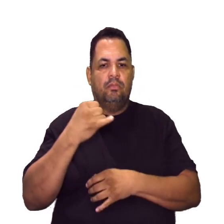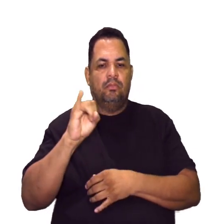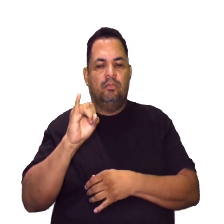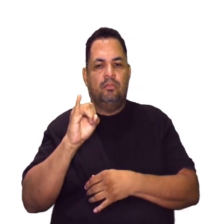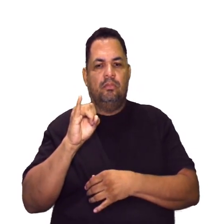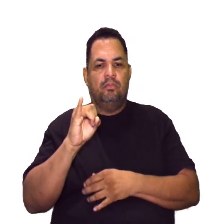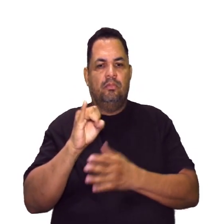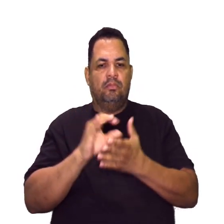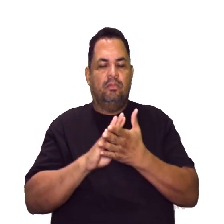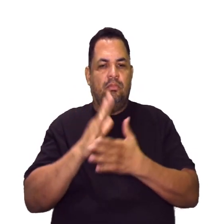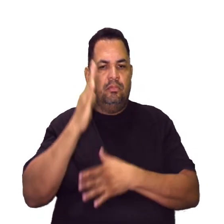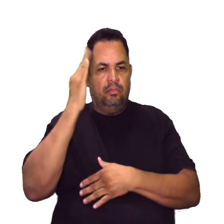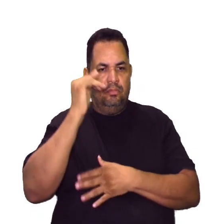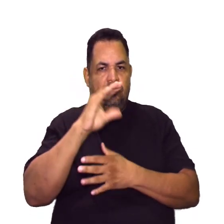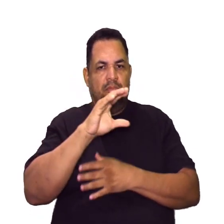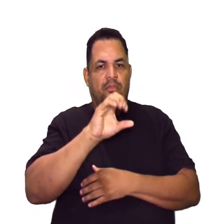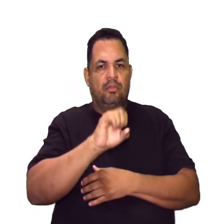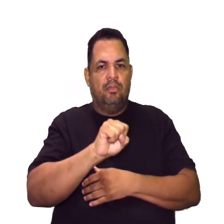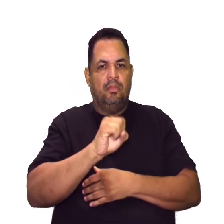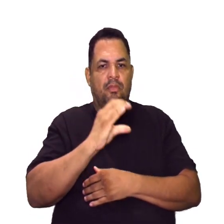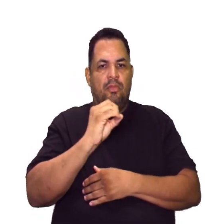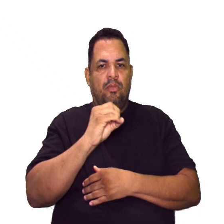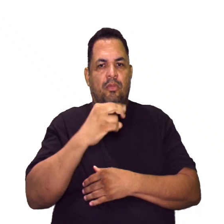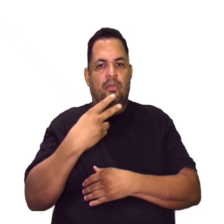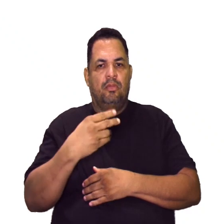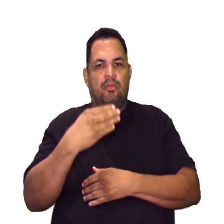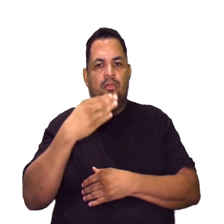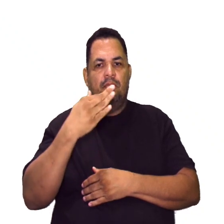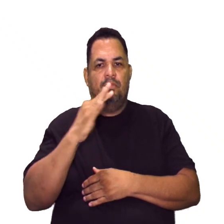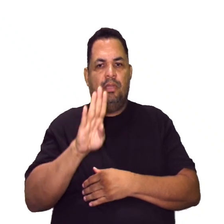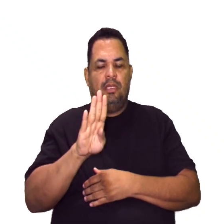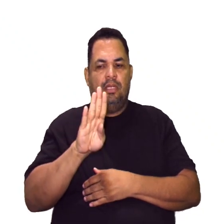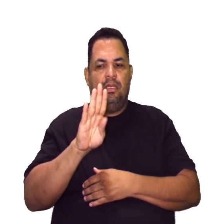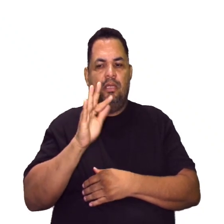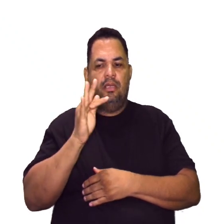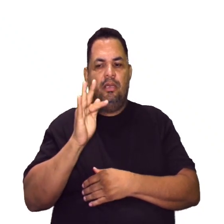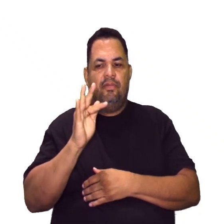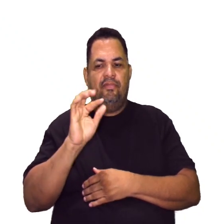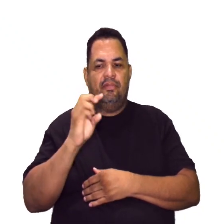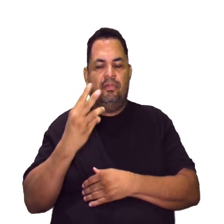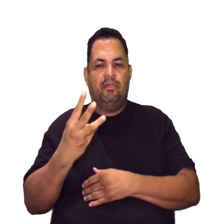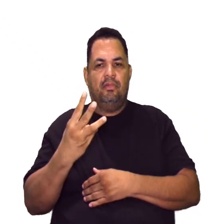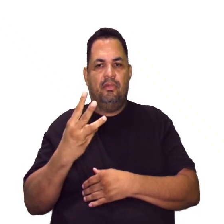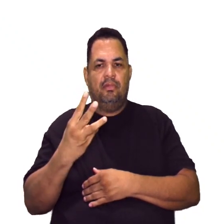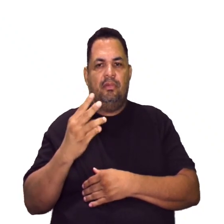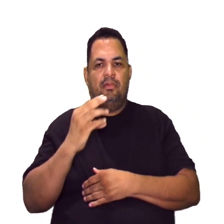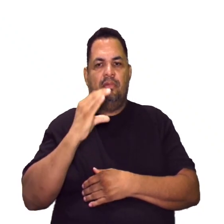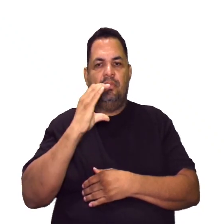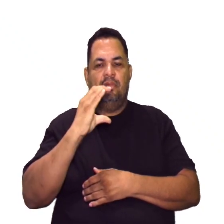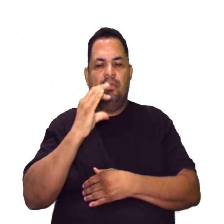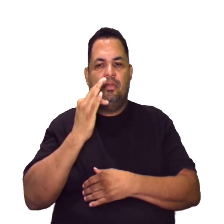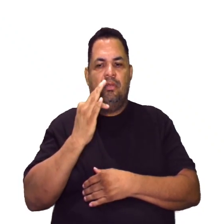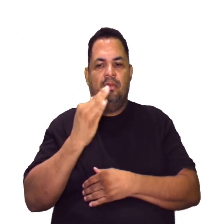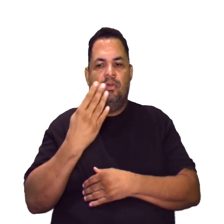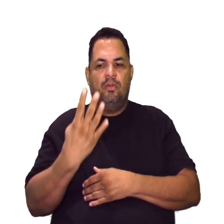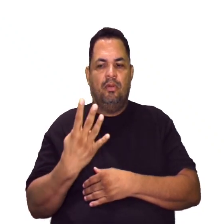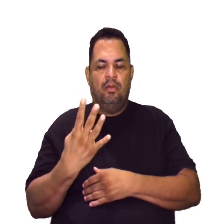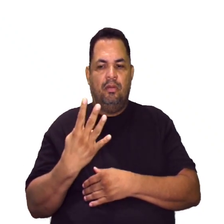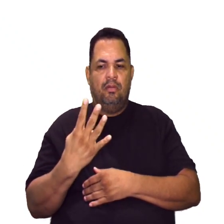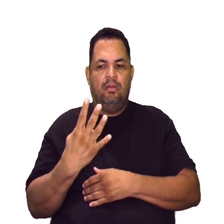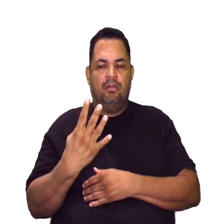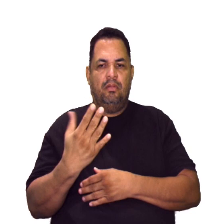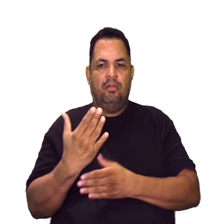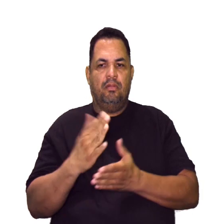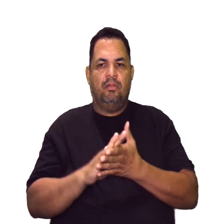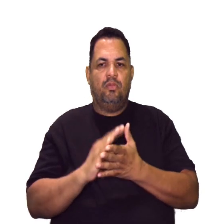sabe SO2, BF3 e CF4, né? No